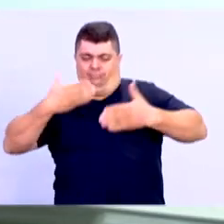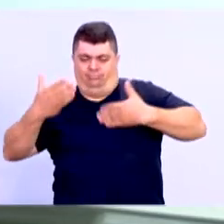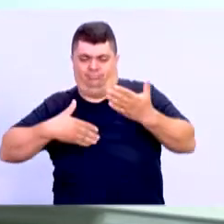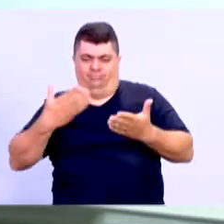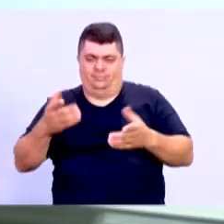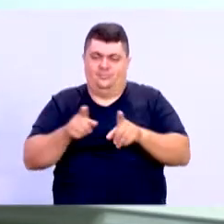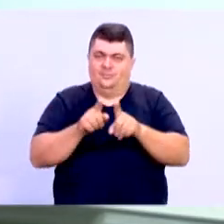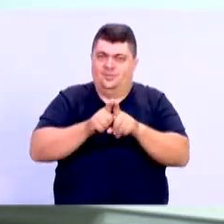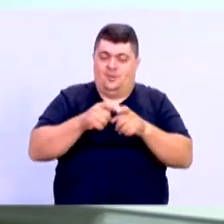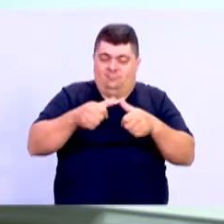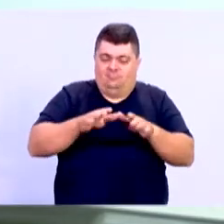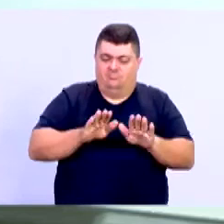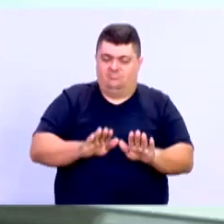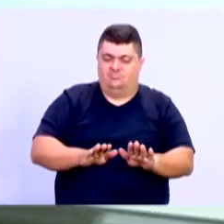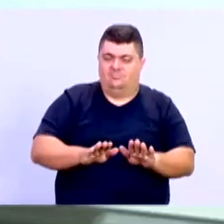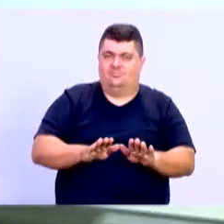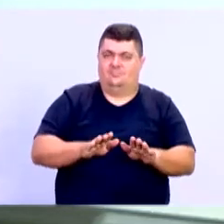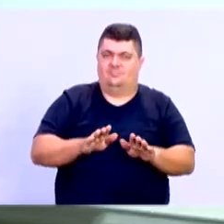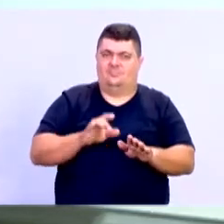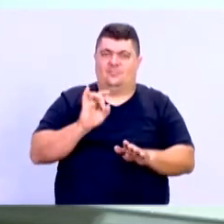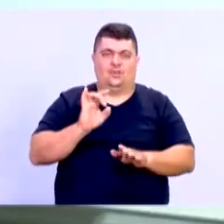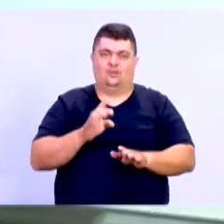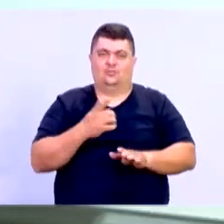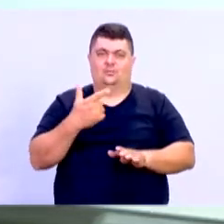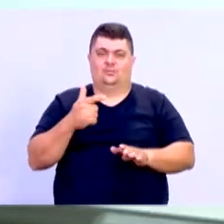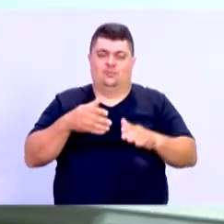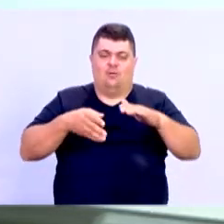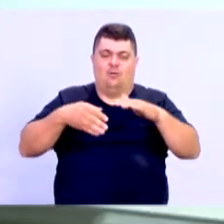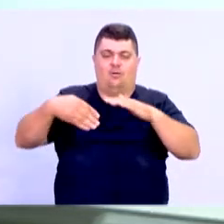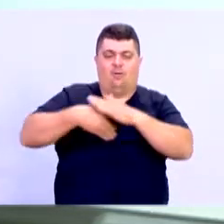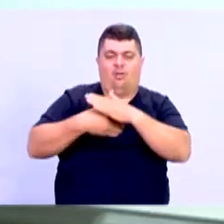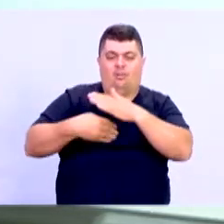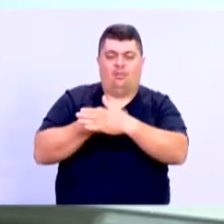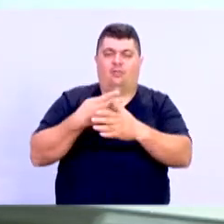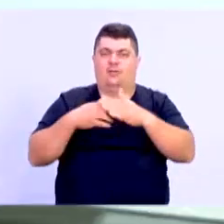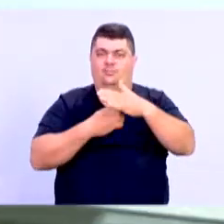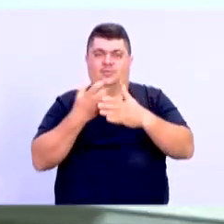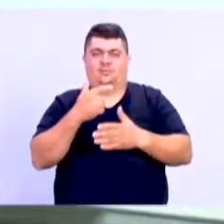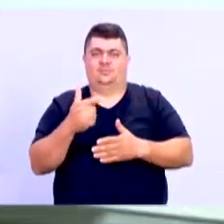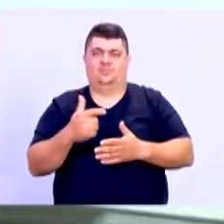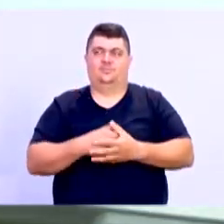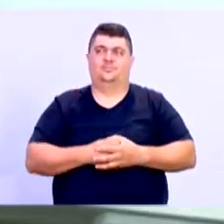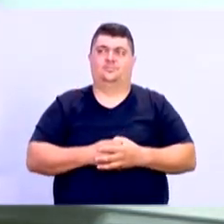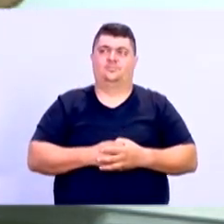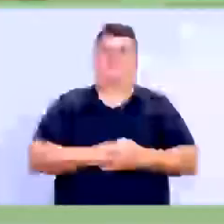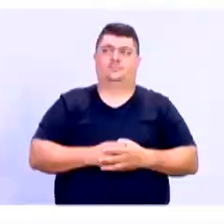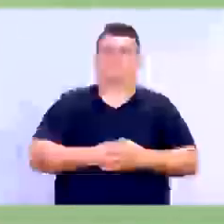pessoas, trabalha a permanência das pessoas e não só a entrada de pessoas na organização.